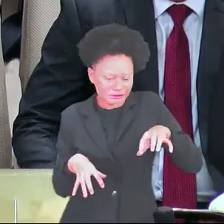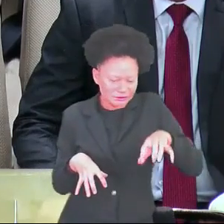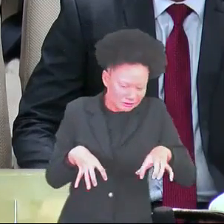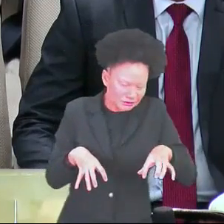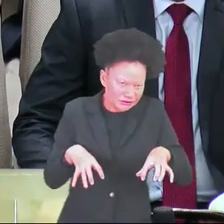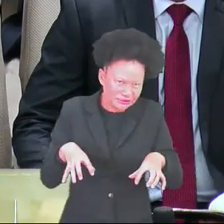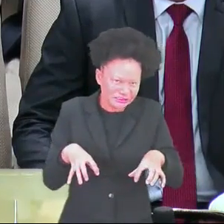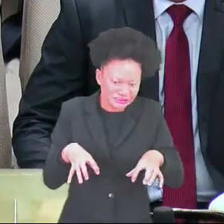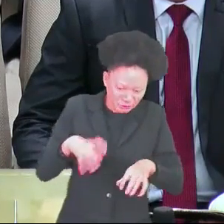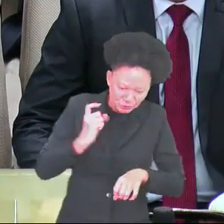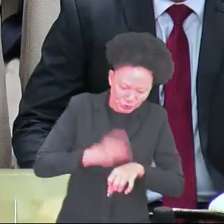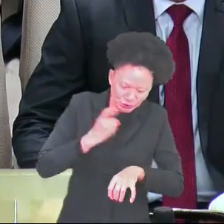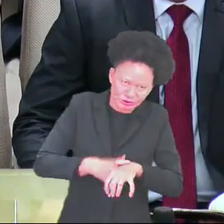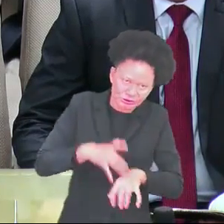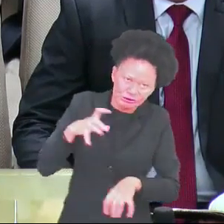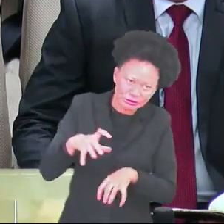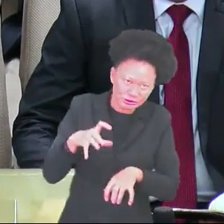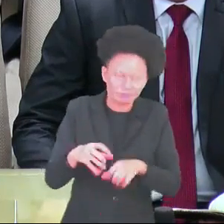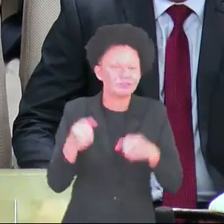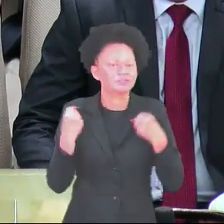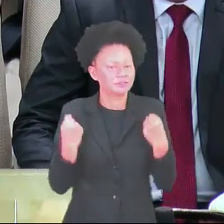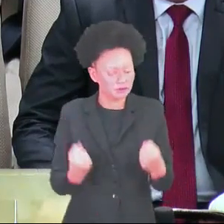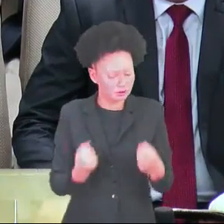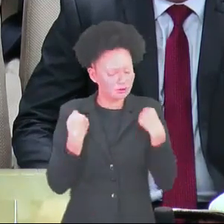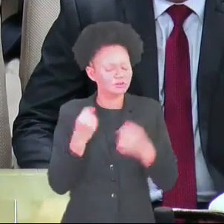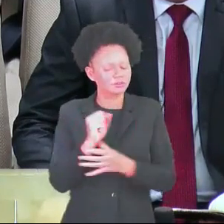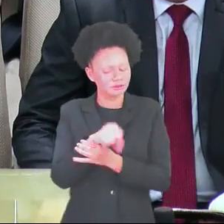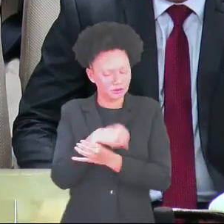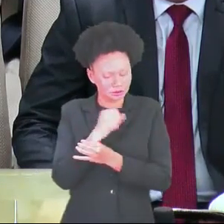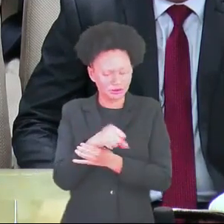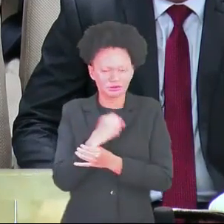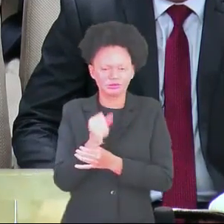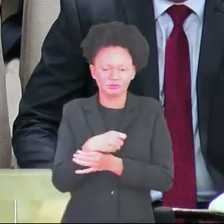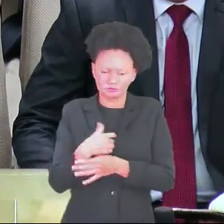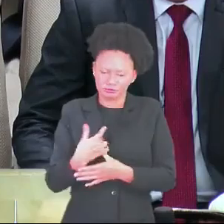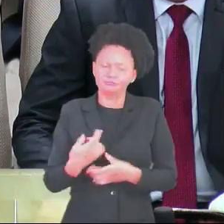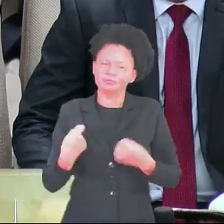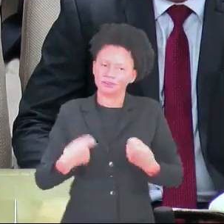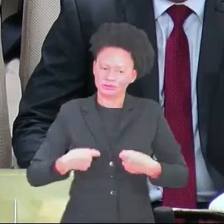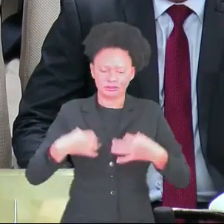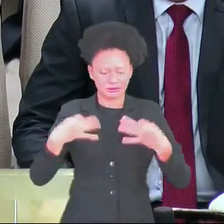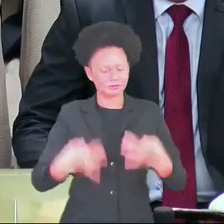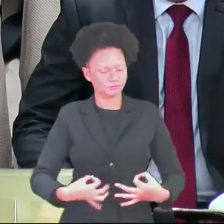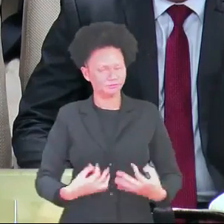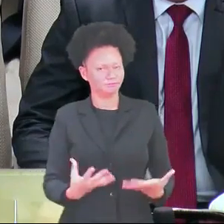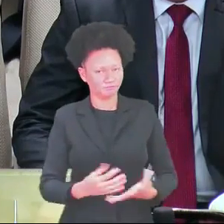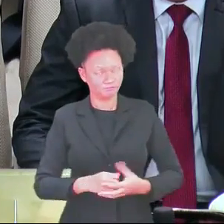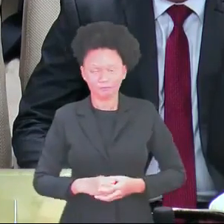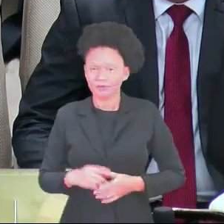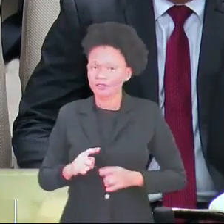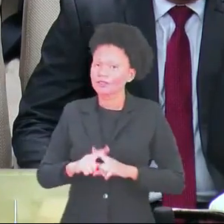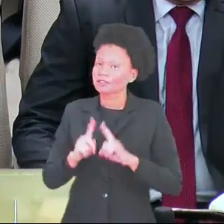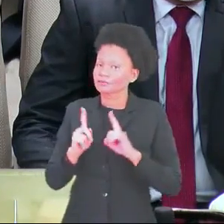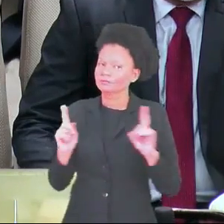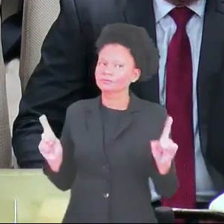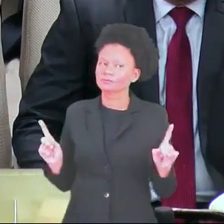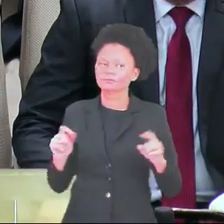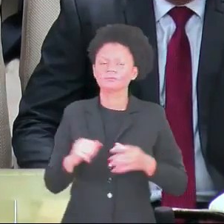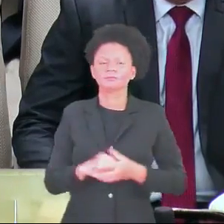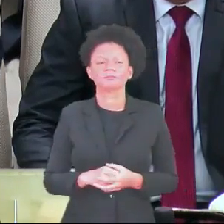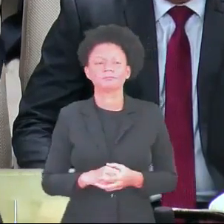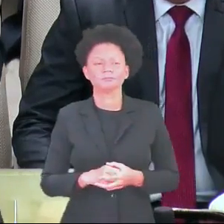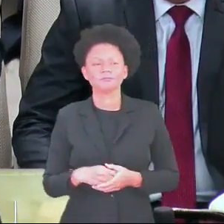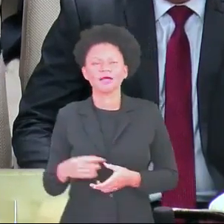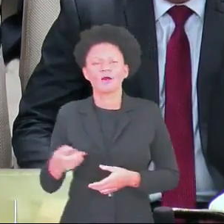todo enrijecido, e aí não é correto. Mas tornou-se